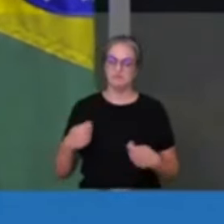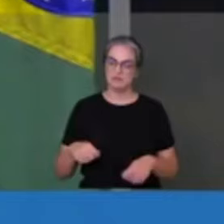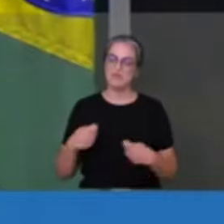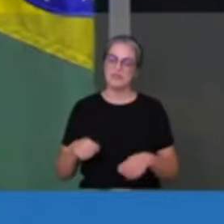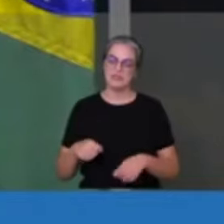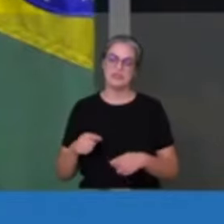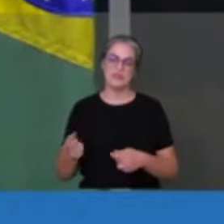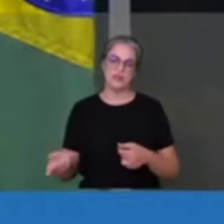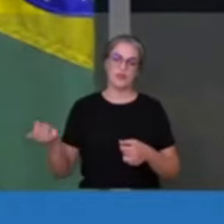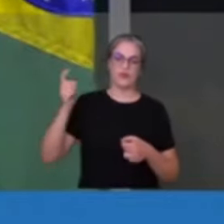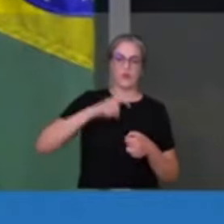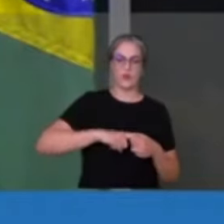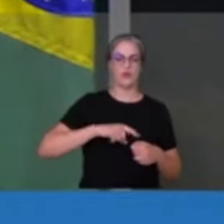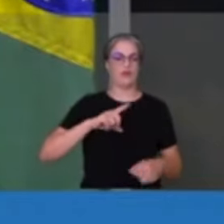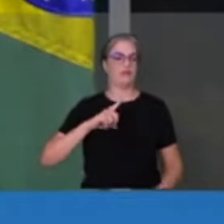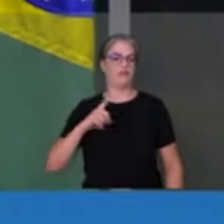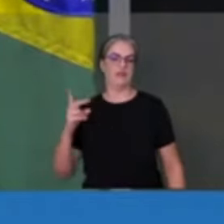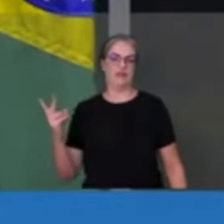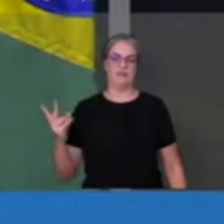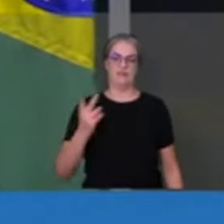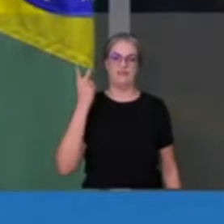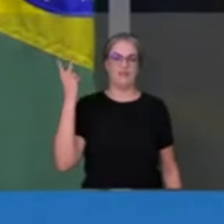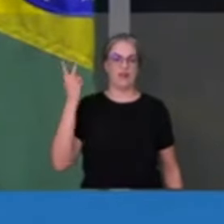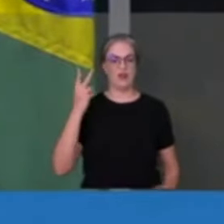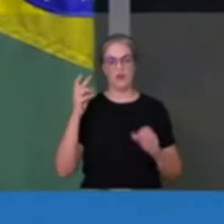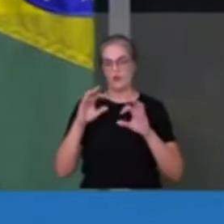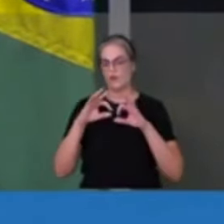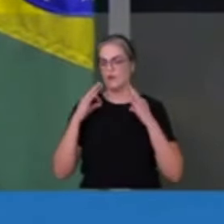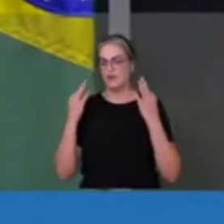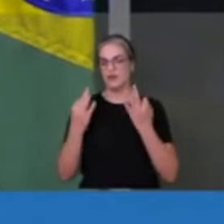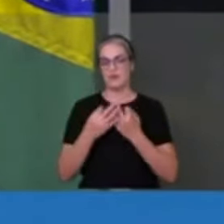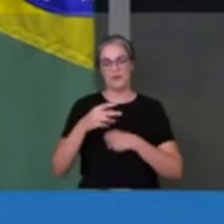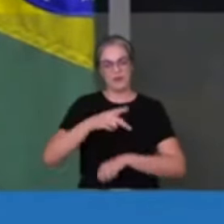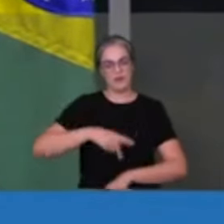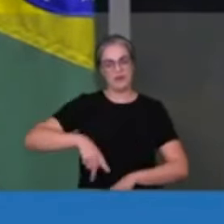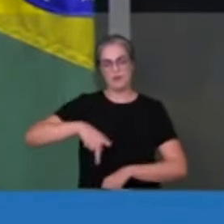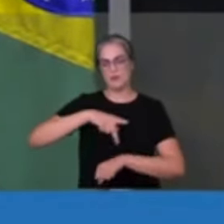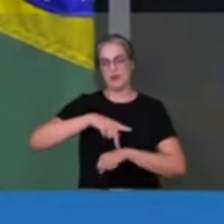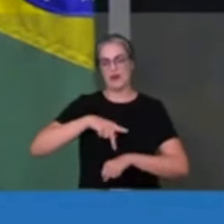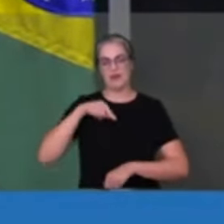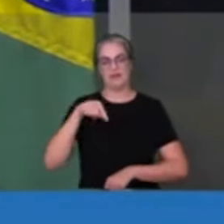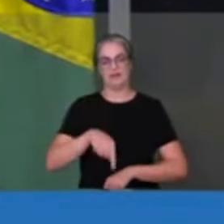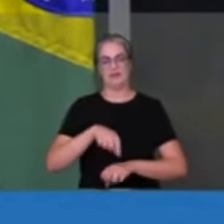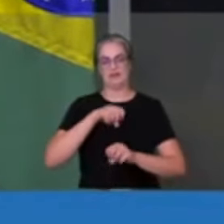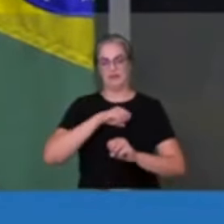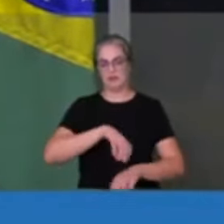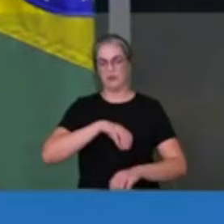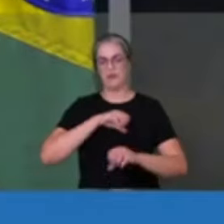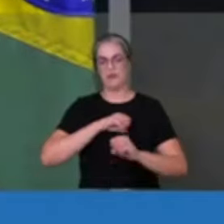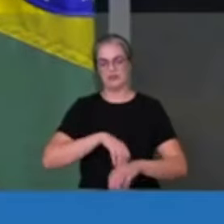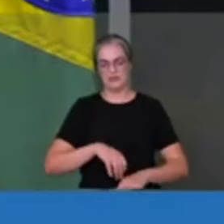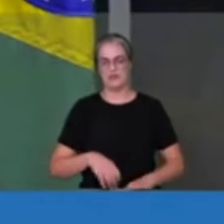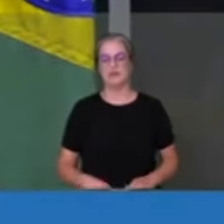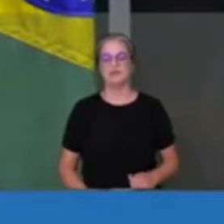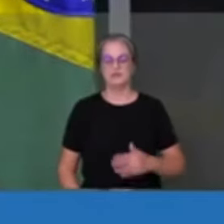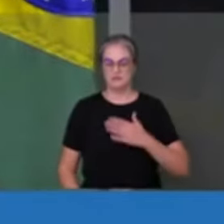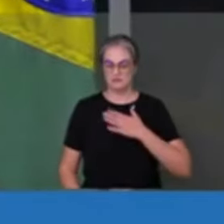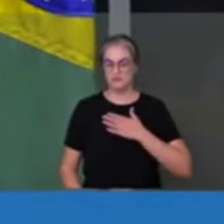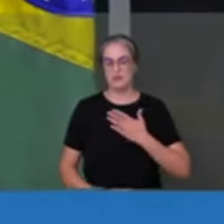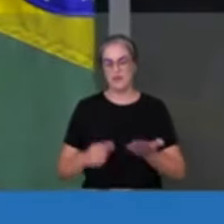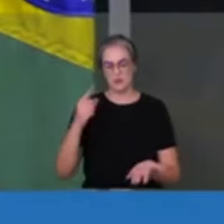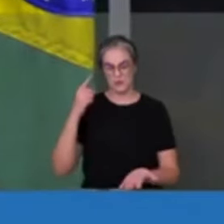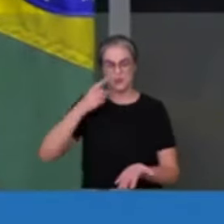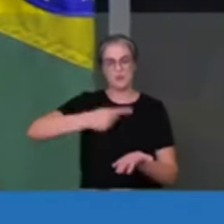valores da família e da Pátria na educação Esse foi o meu